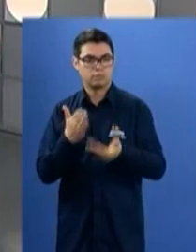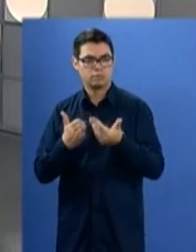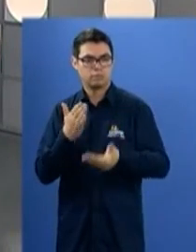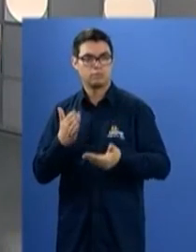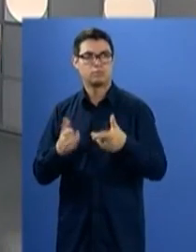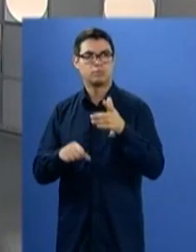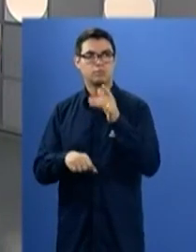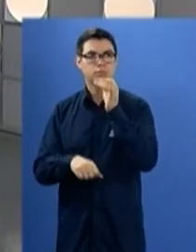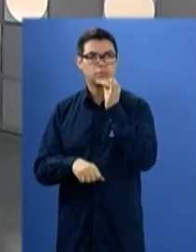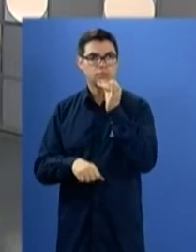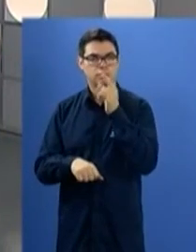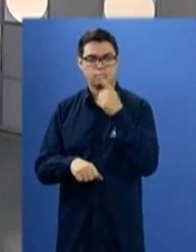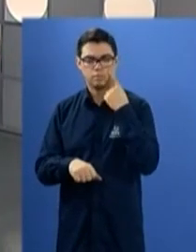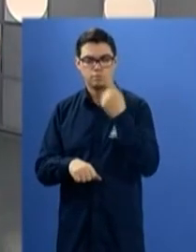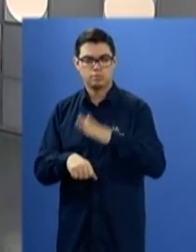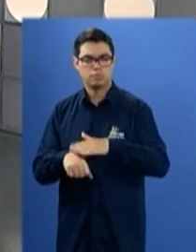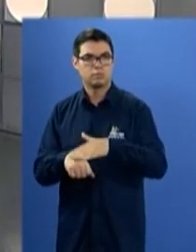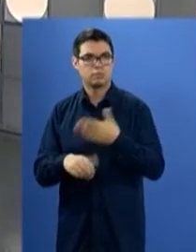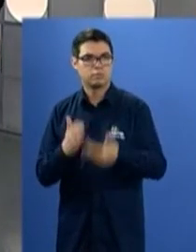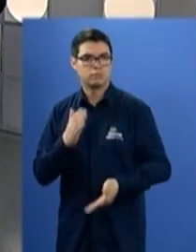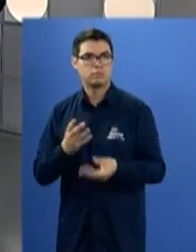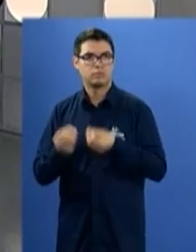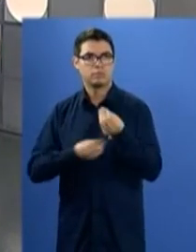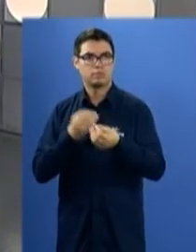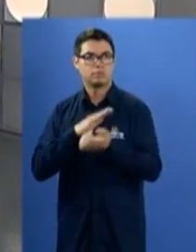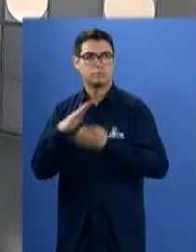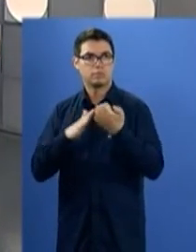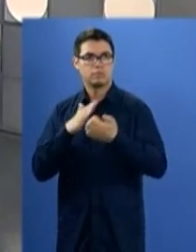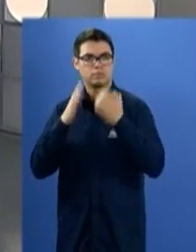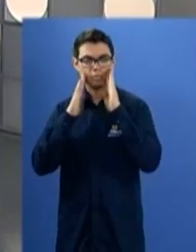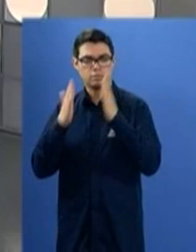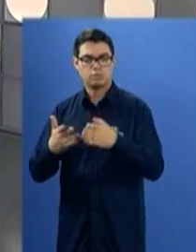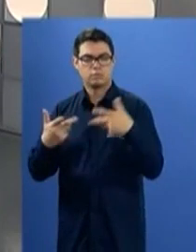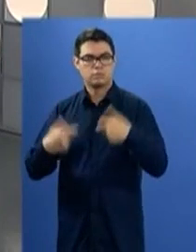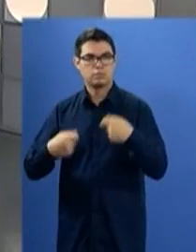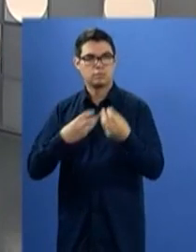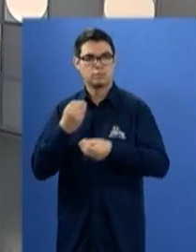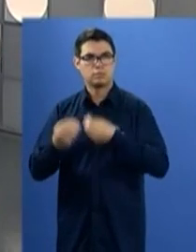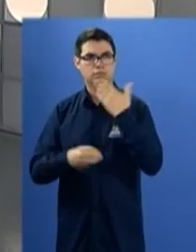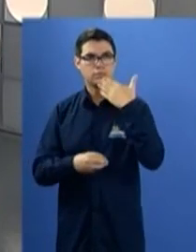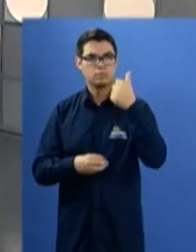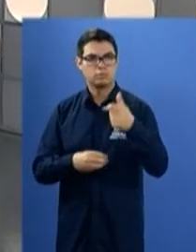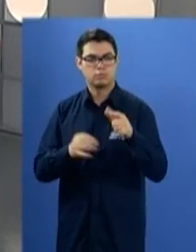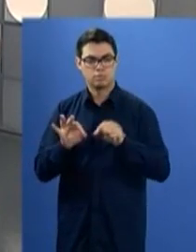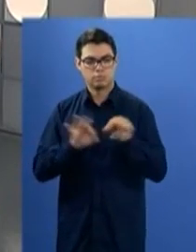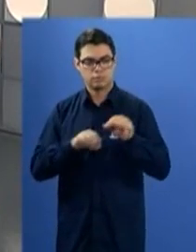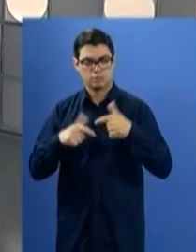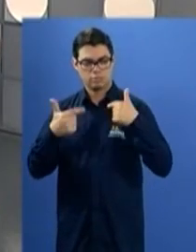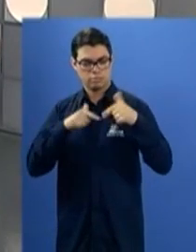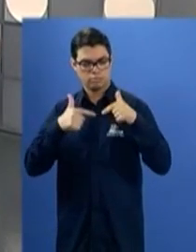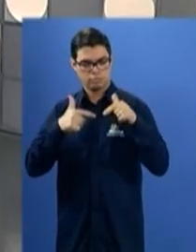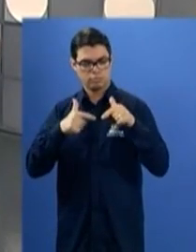Então, nesse exemplo citado, o que a empresa precisa é se focar em melhorar a sua